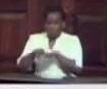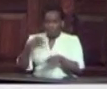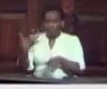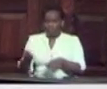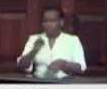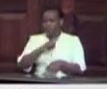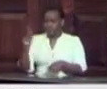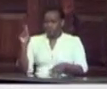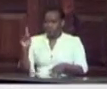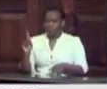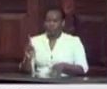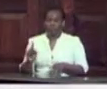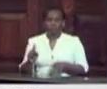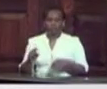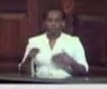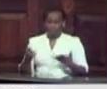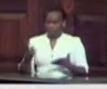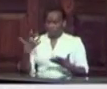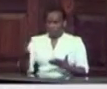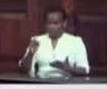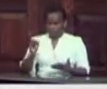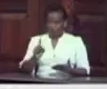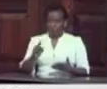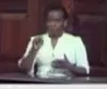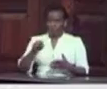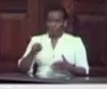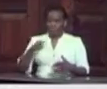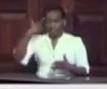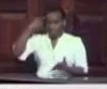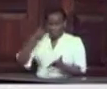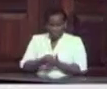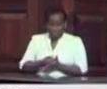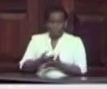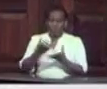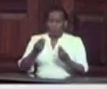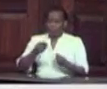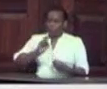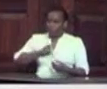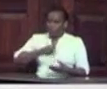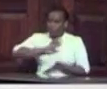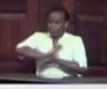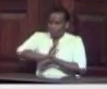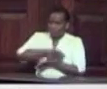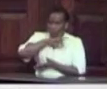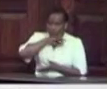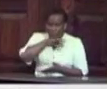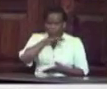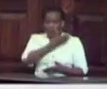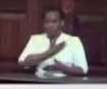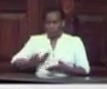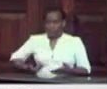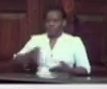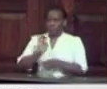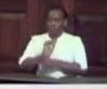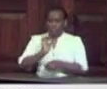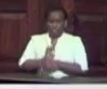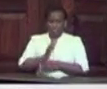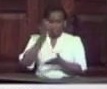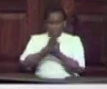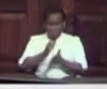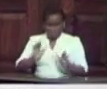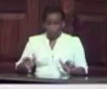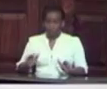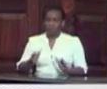disse não, né, votou contrário a essa decisão tão cruel do governo do estado de